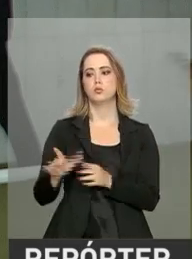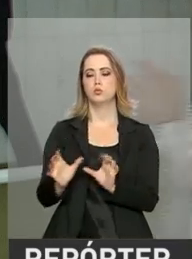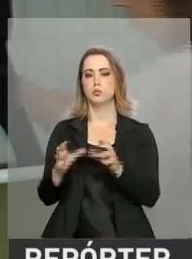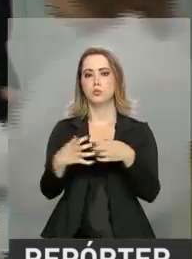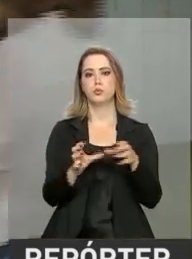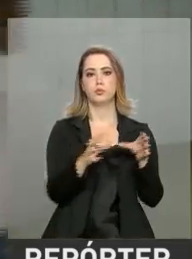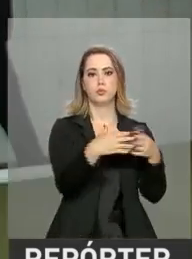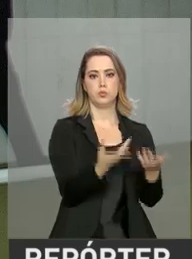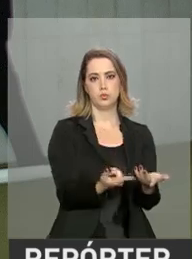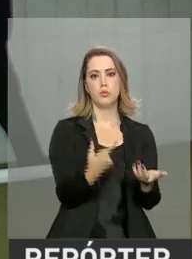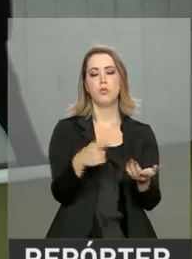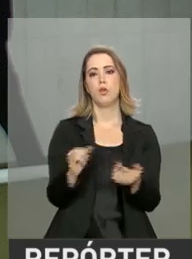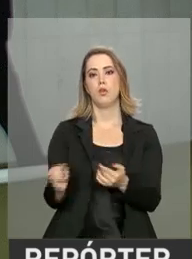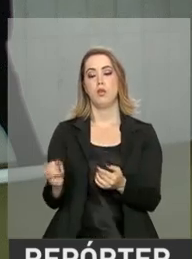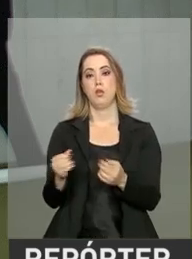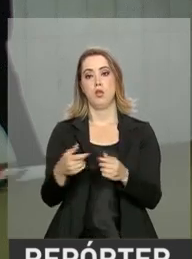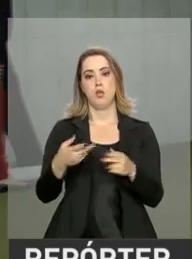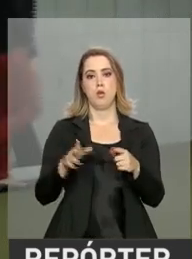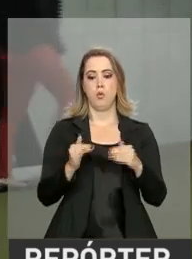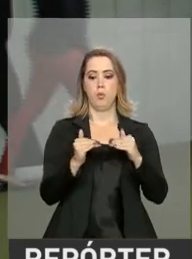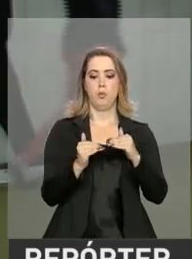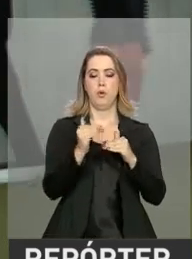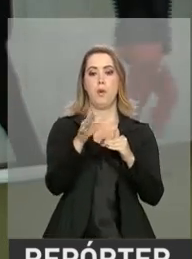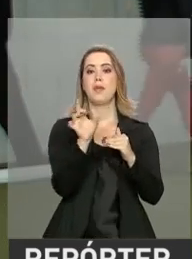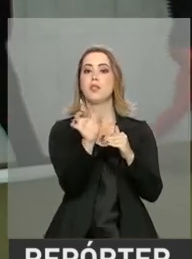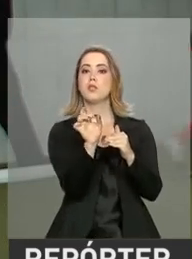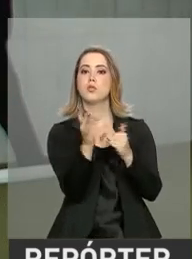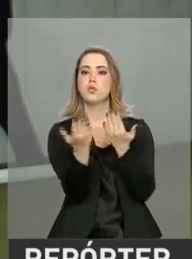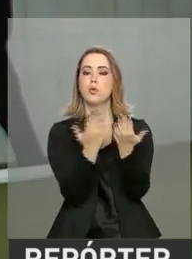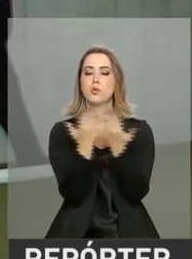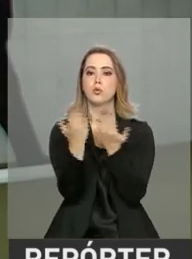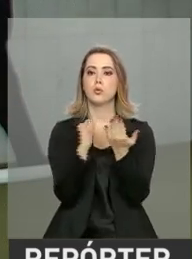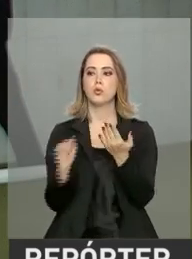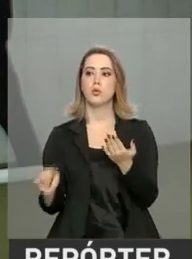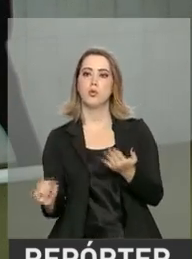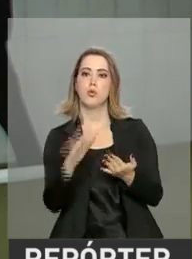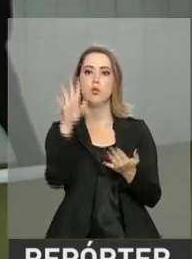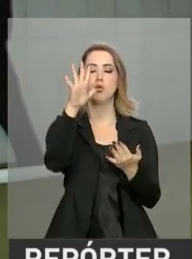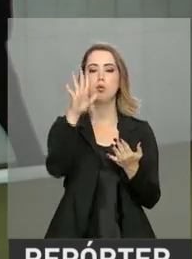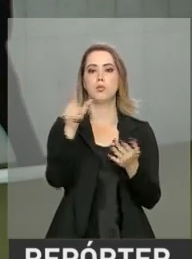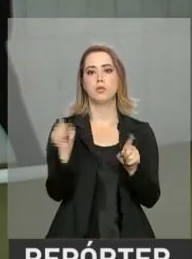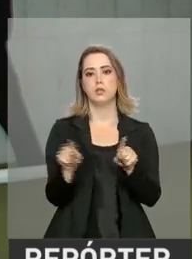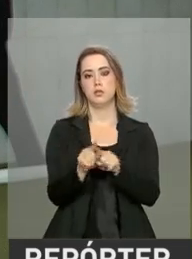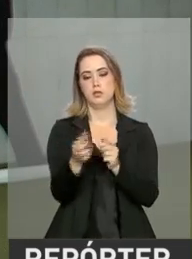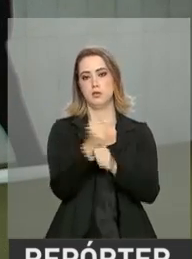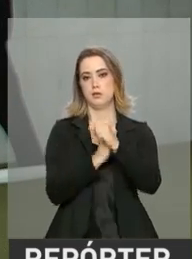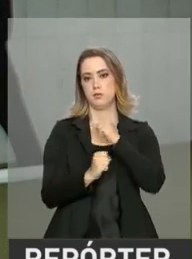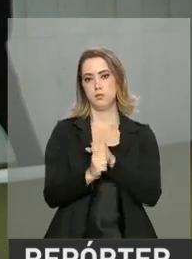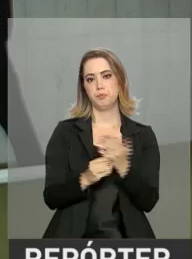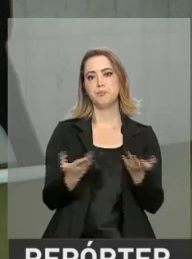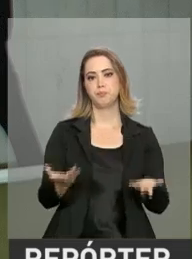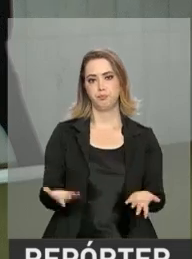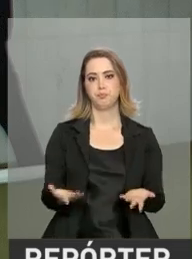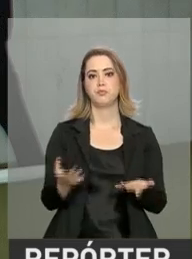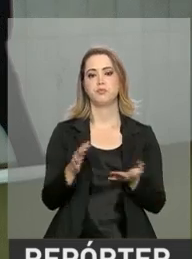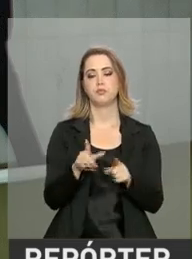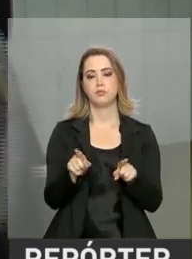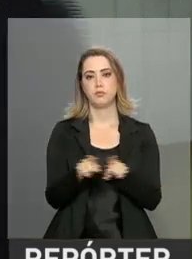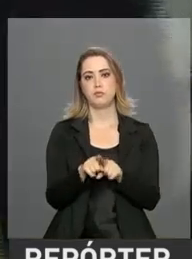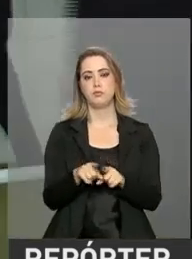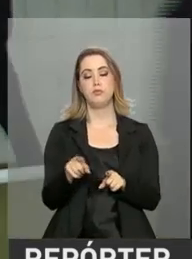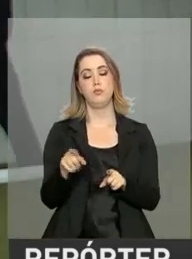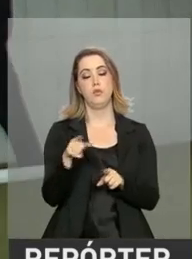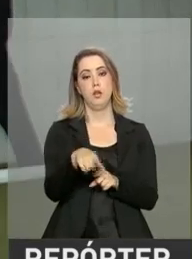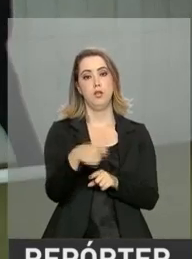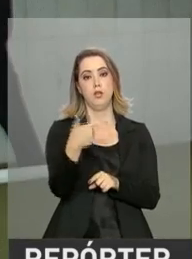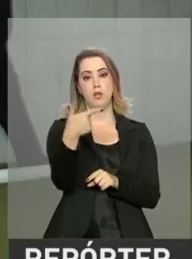do ano que vem, ou seja, elas vão ser corrigidas, a variação dos gastos vai ser corrigida pela inflação do ano anterior.